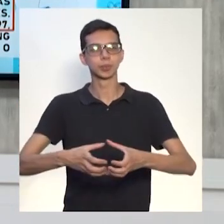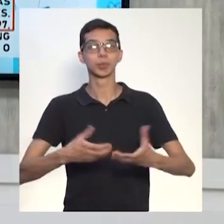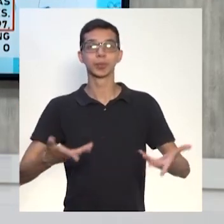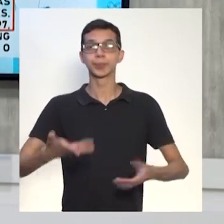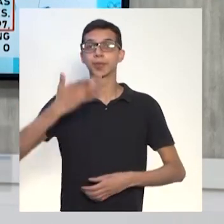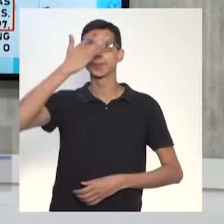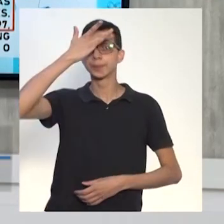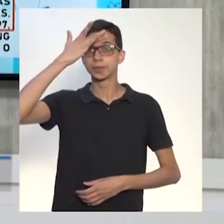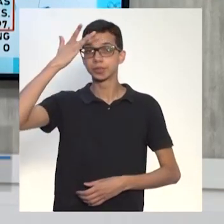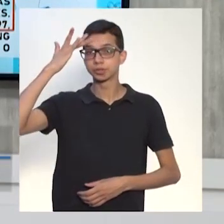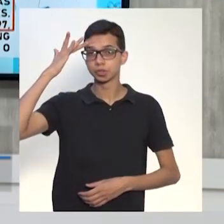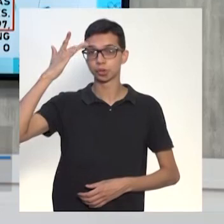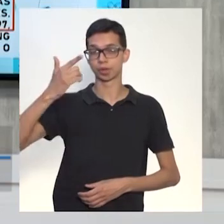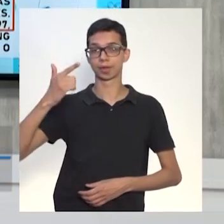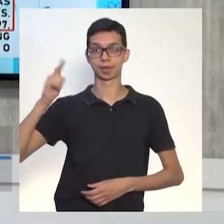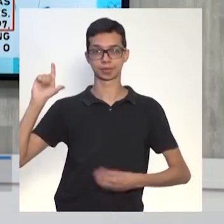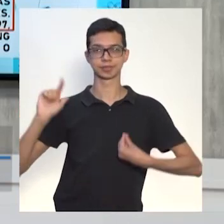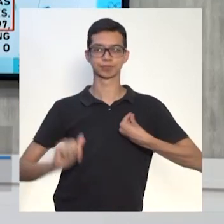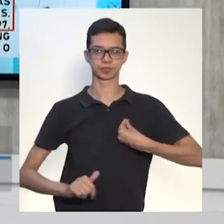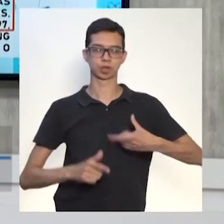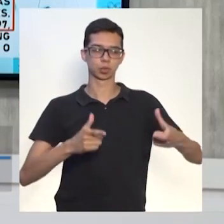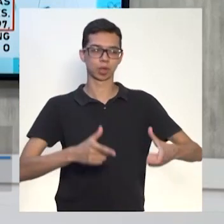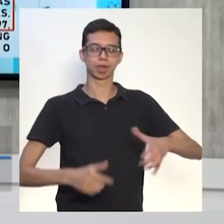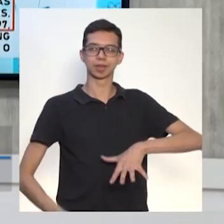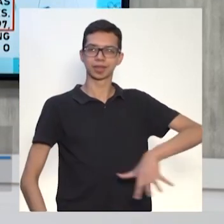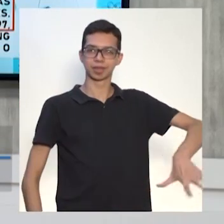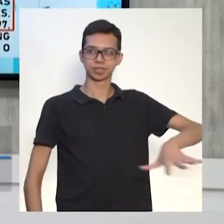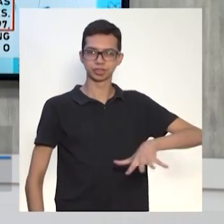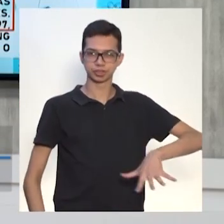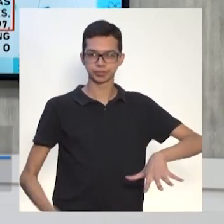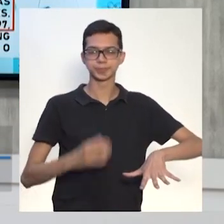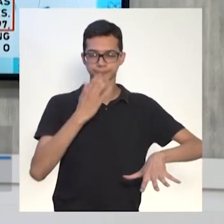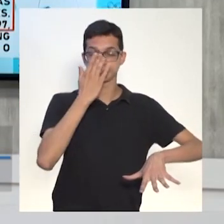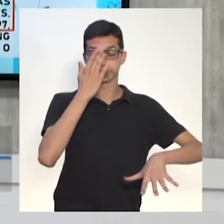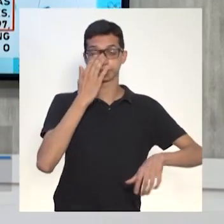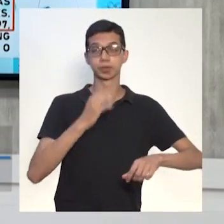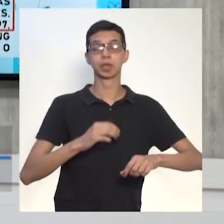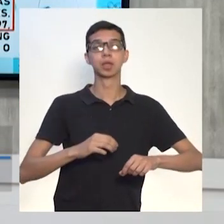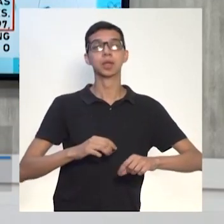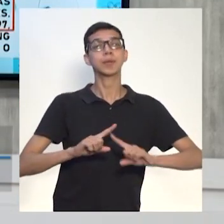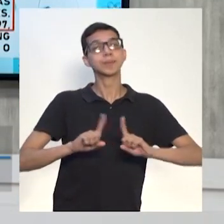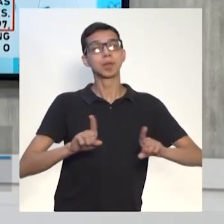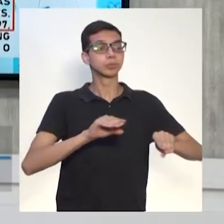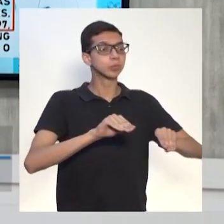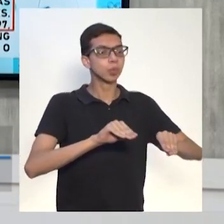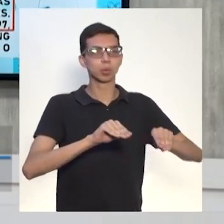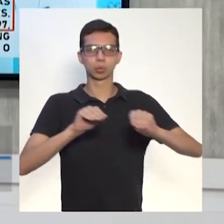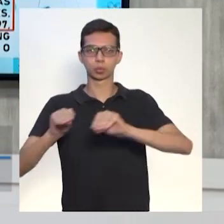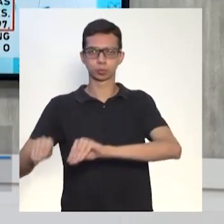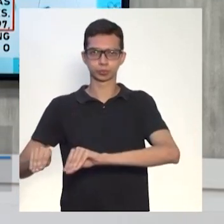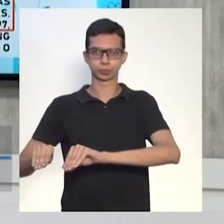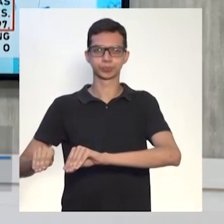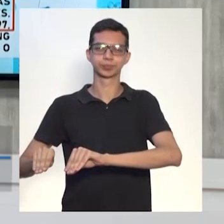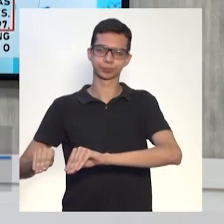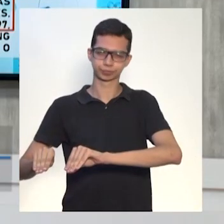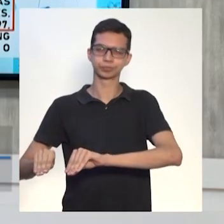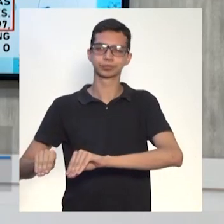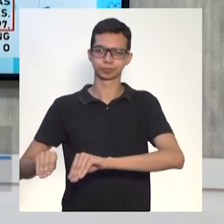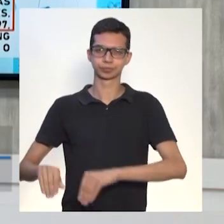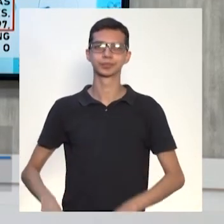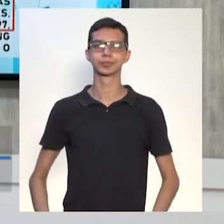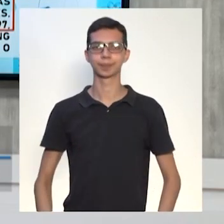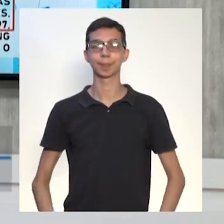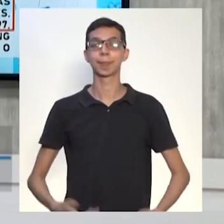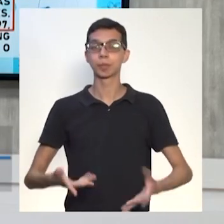saíram de uma região e foram para outra região, certo? Então, houve uma mudança no